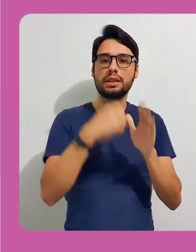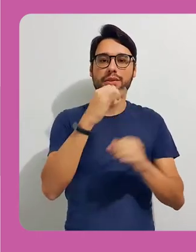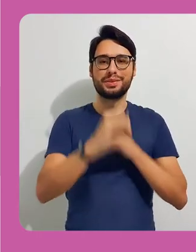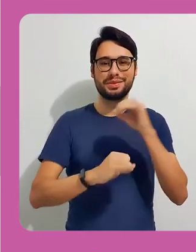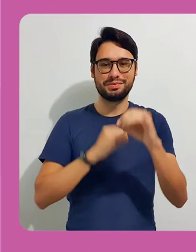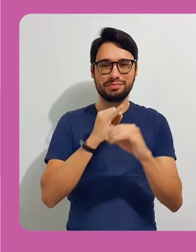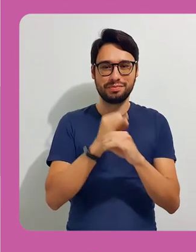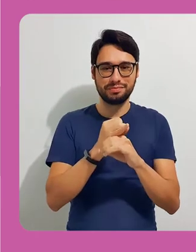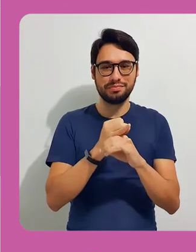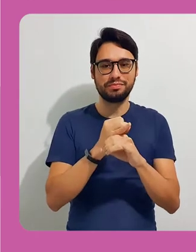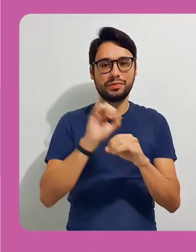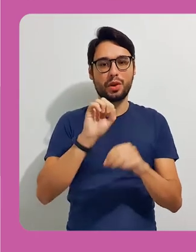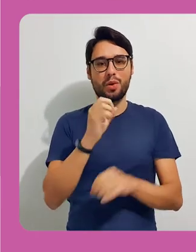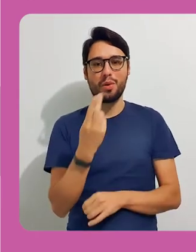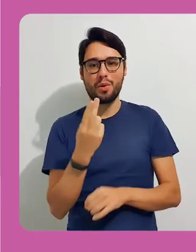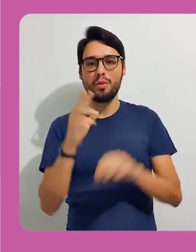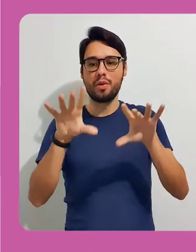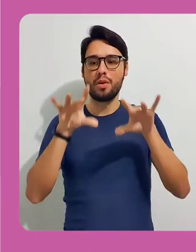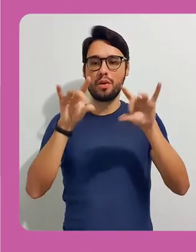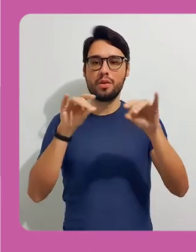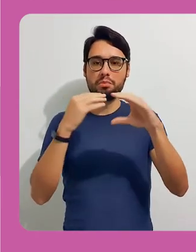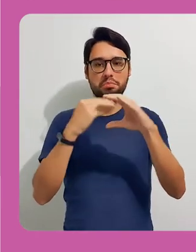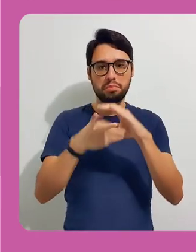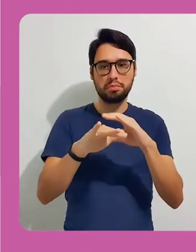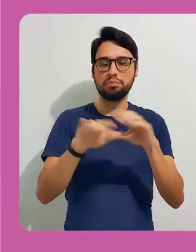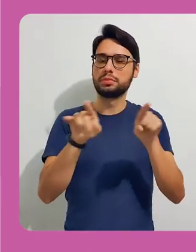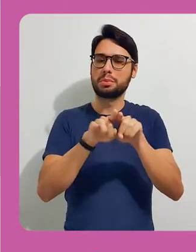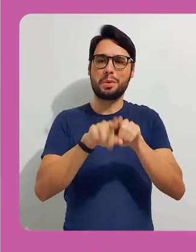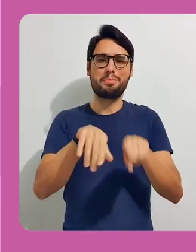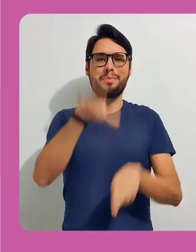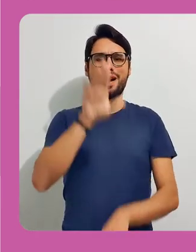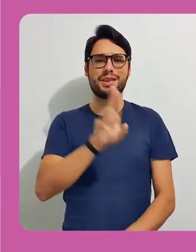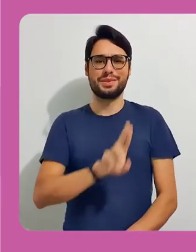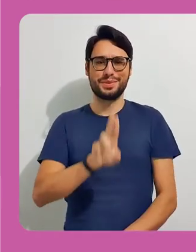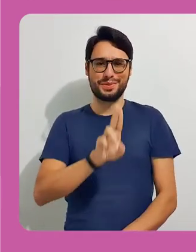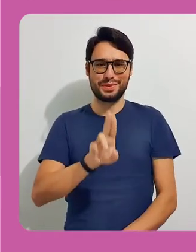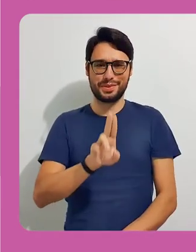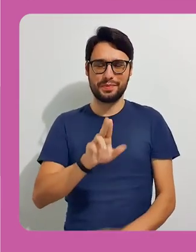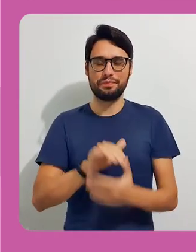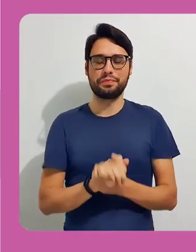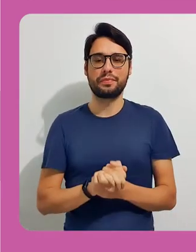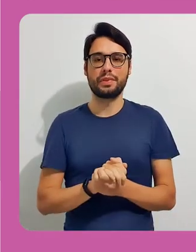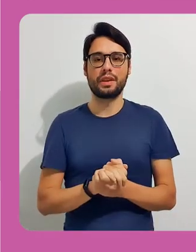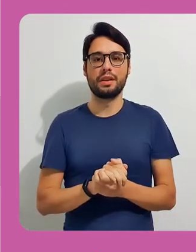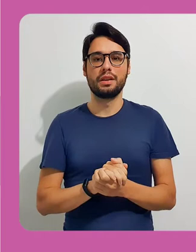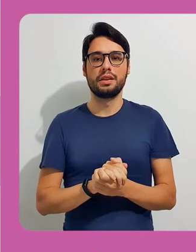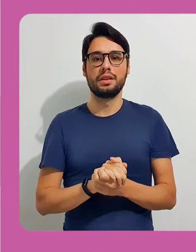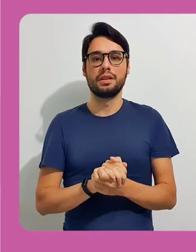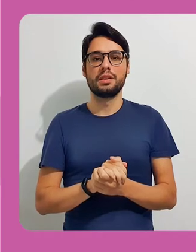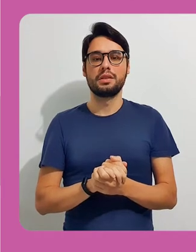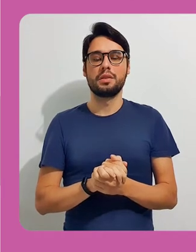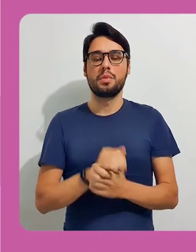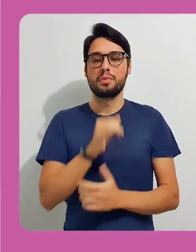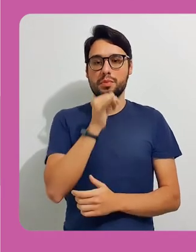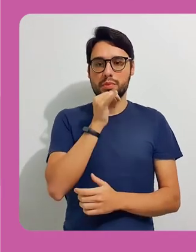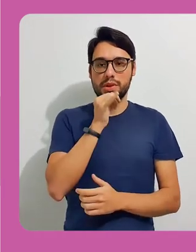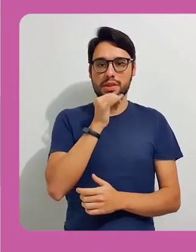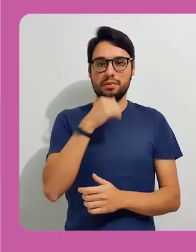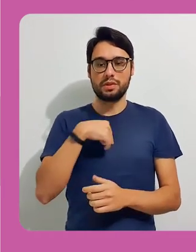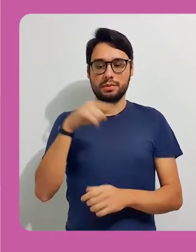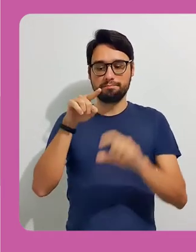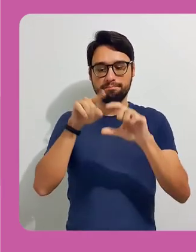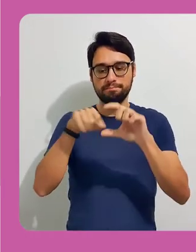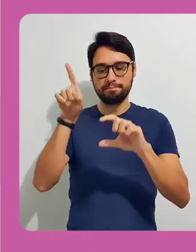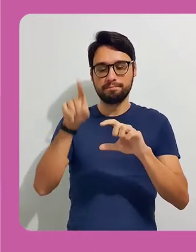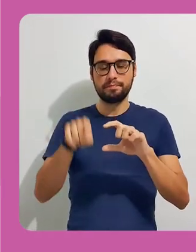texto online envio de arquivos porém simplesmente porque são os mais utilizados no mundo e